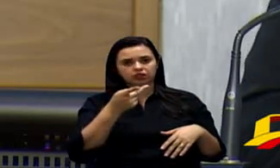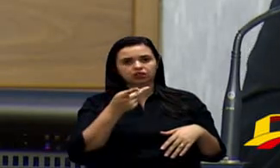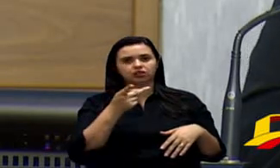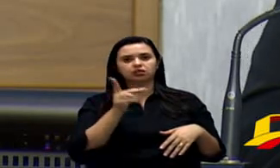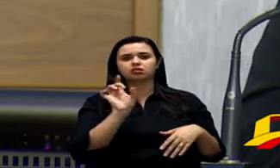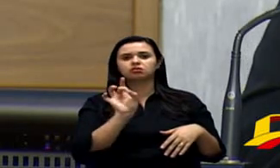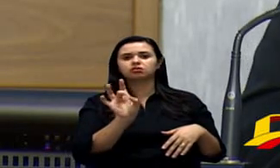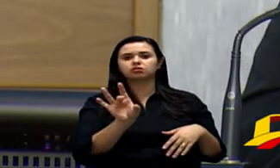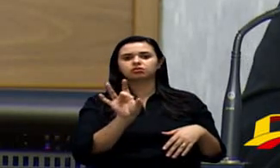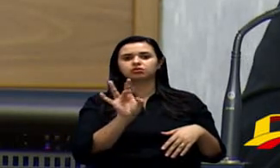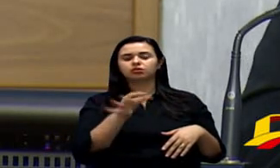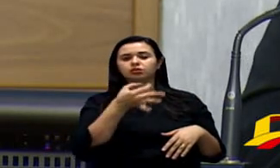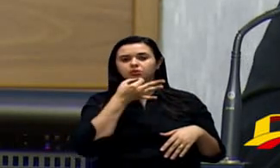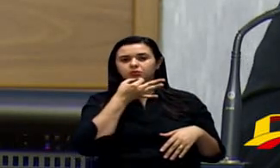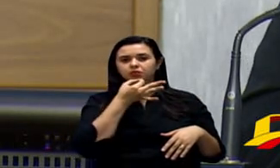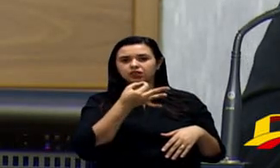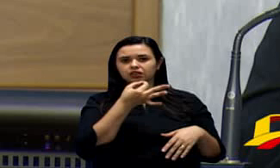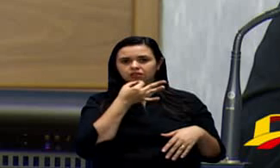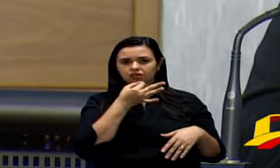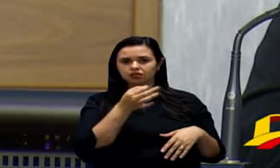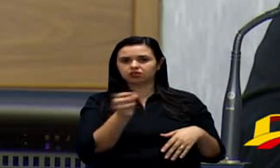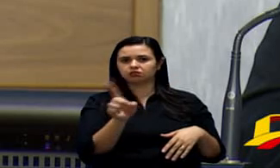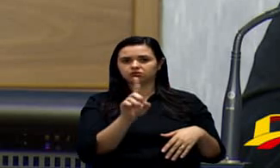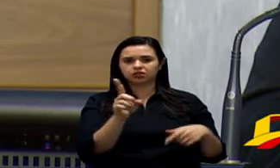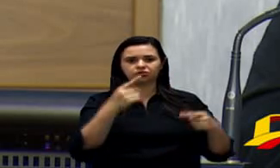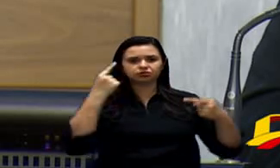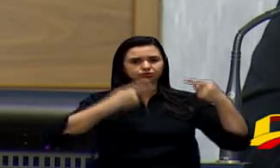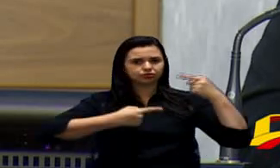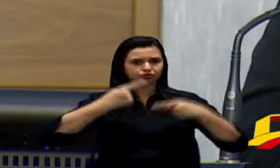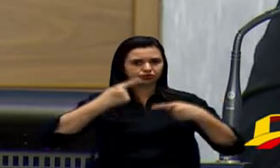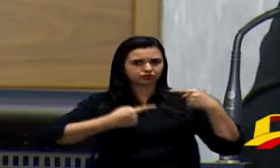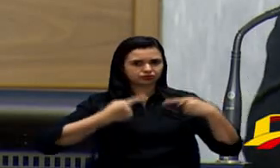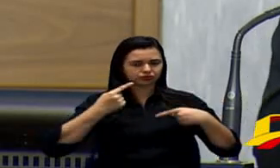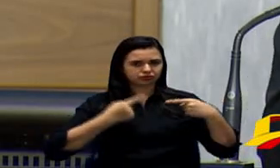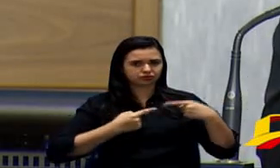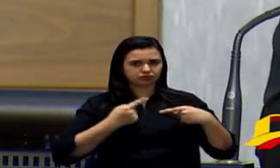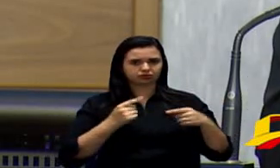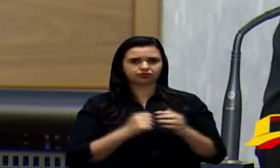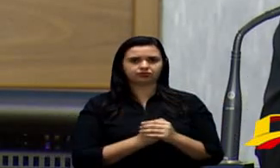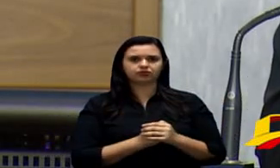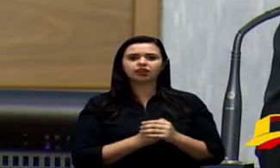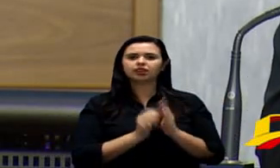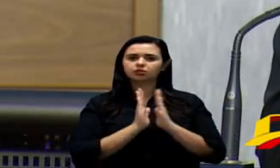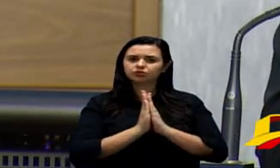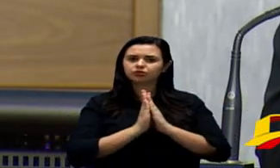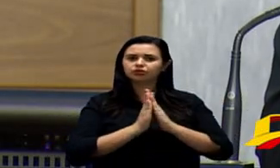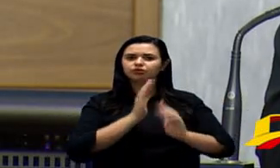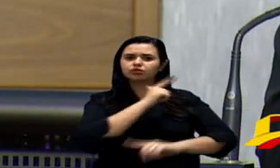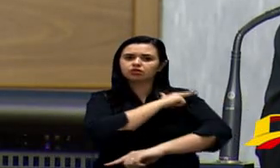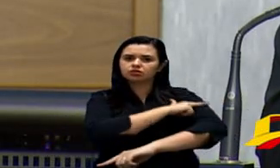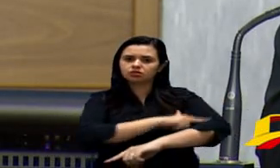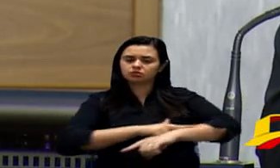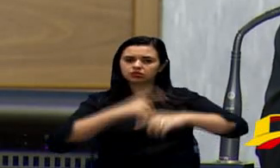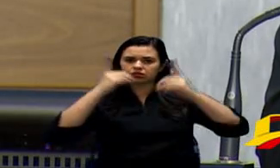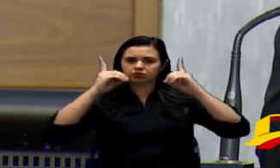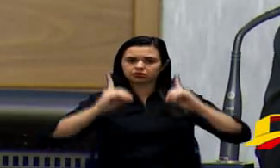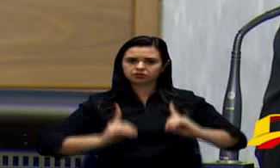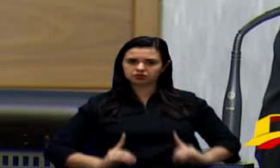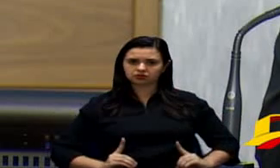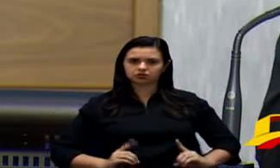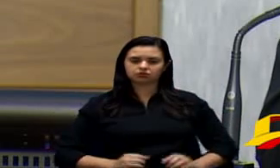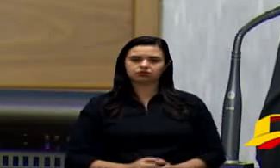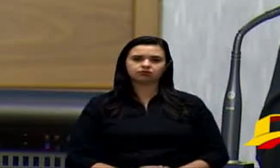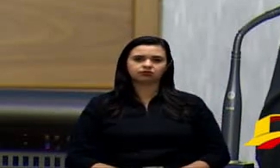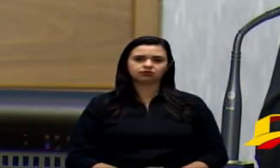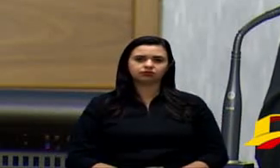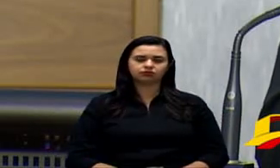sua opinião, não dissertarem sobre o assunto. Vamos tentar respeitar a democracia com